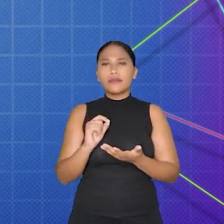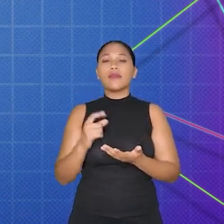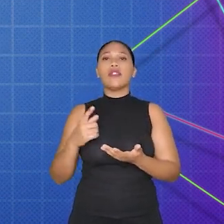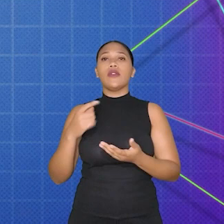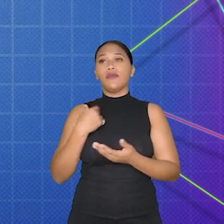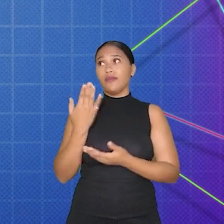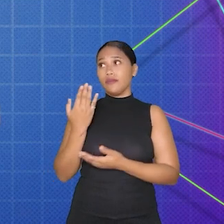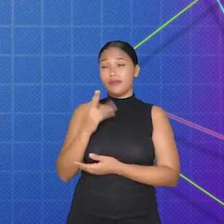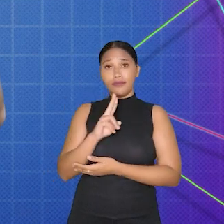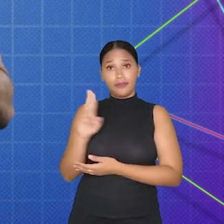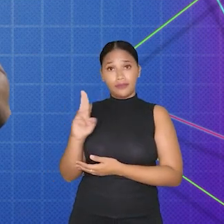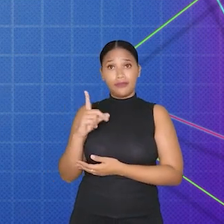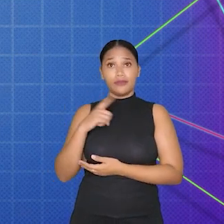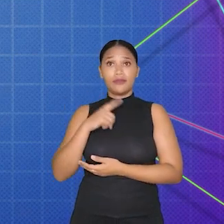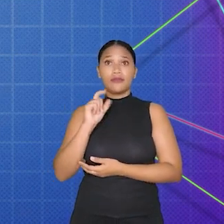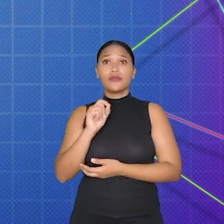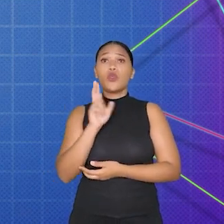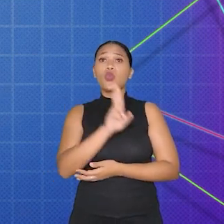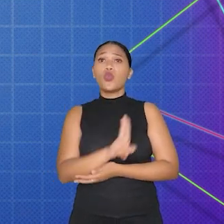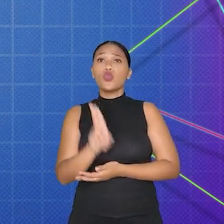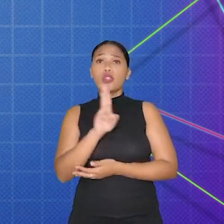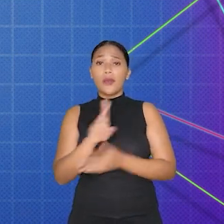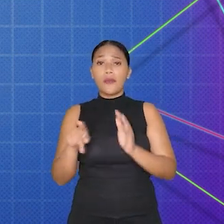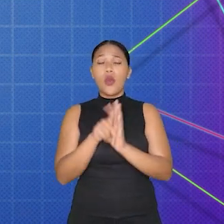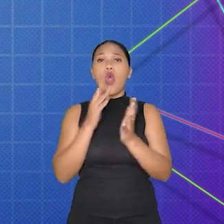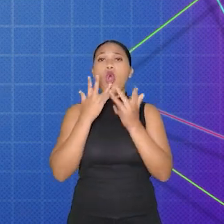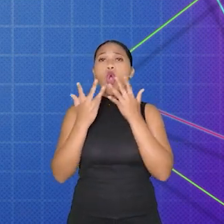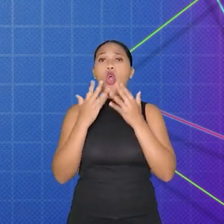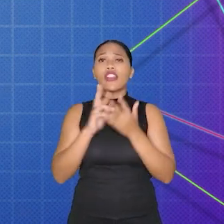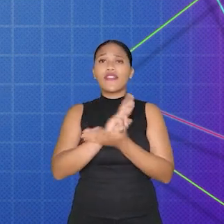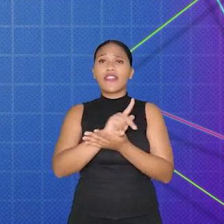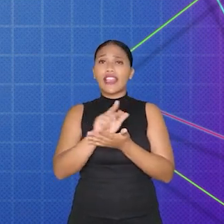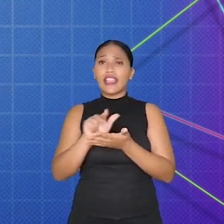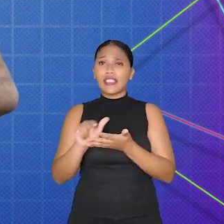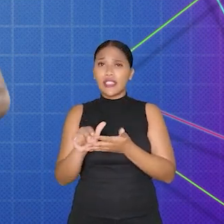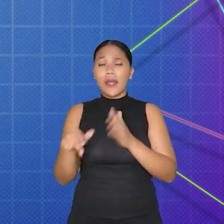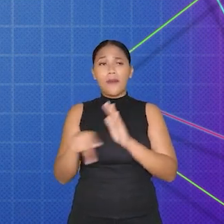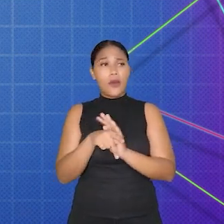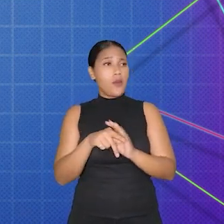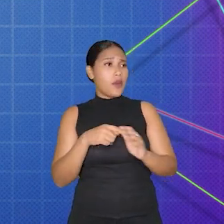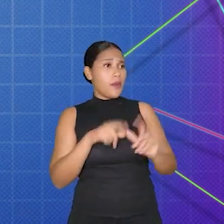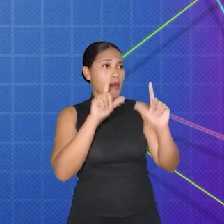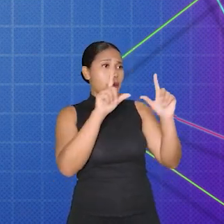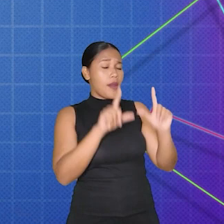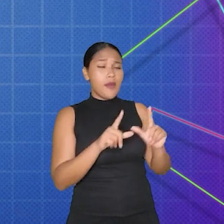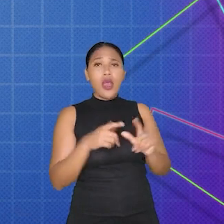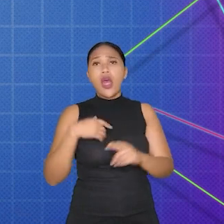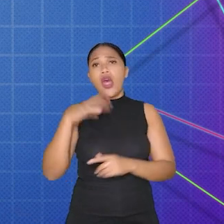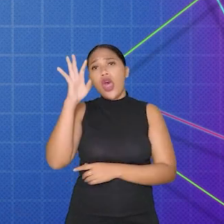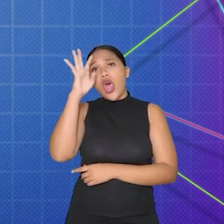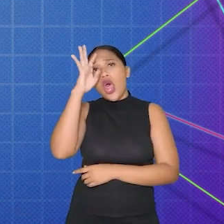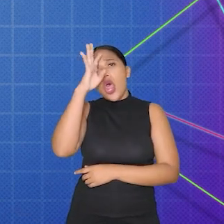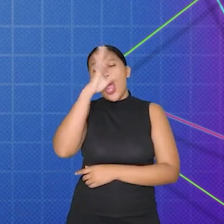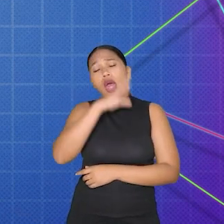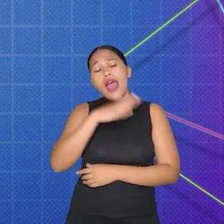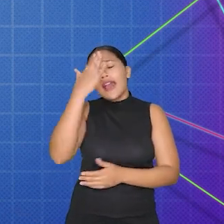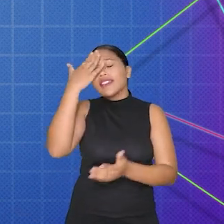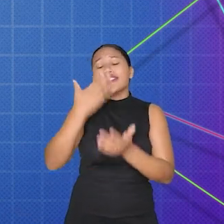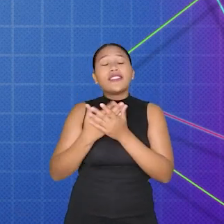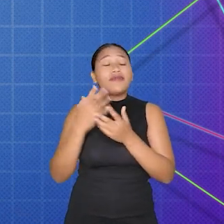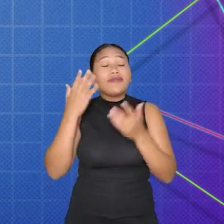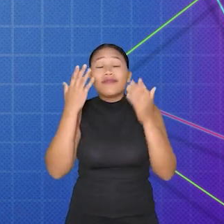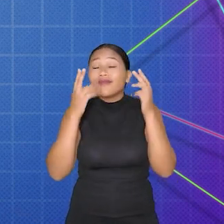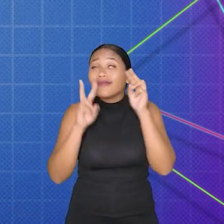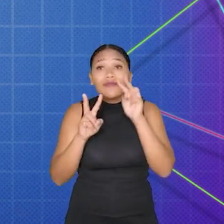incluem Differing. É uma técnica que consiste em usar pontos de cores diferentes em um padrão para criar a ilusão de mais cores.